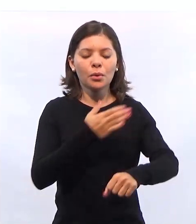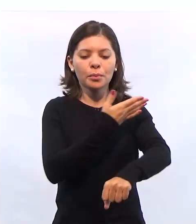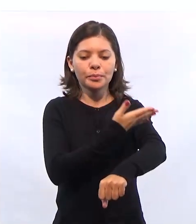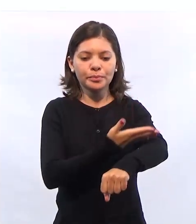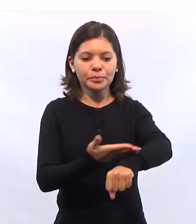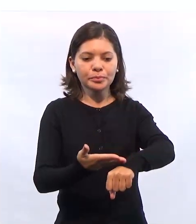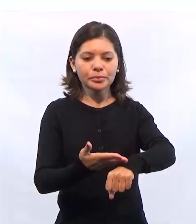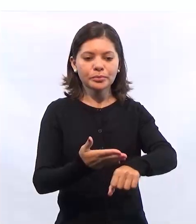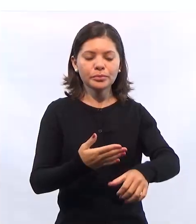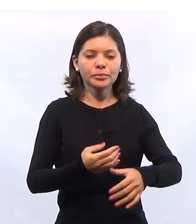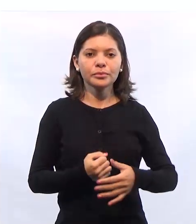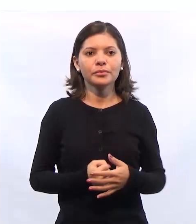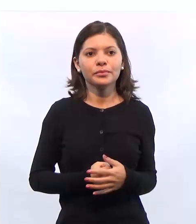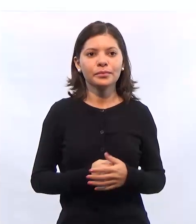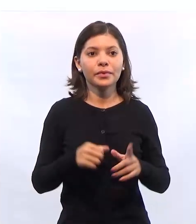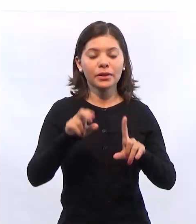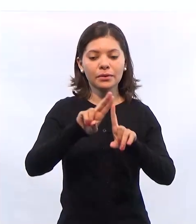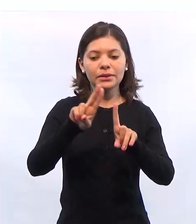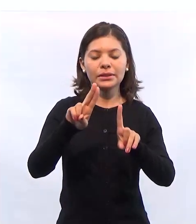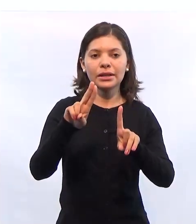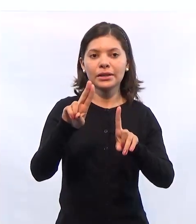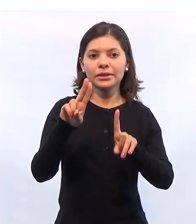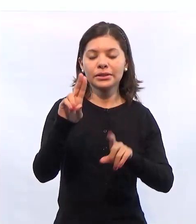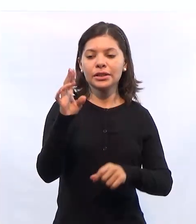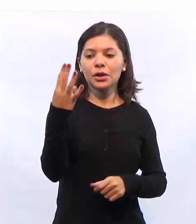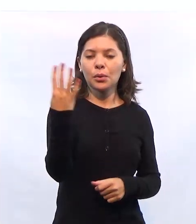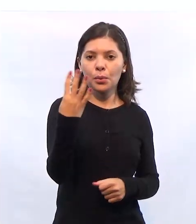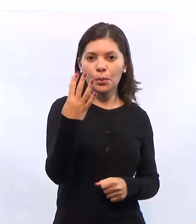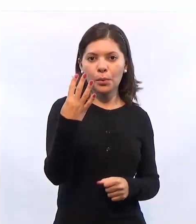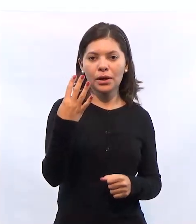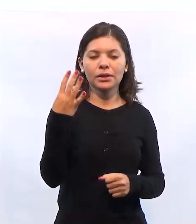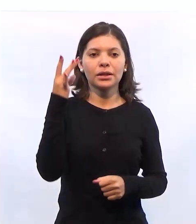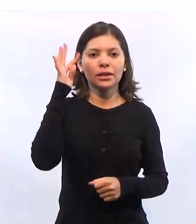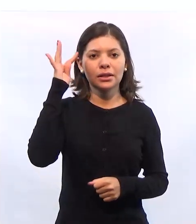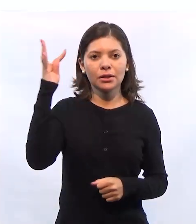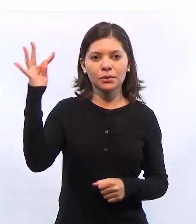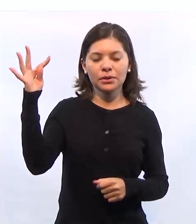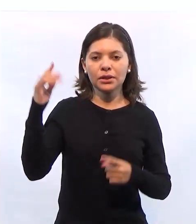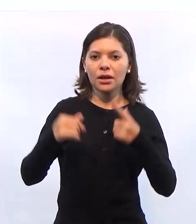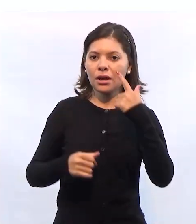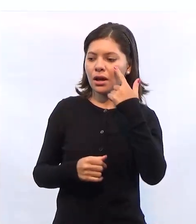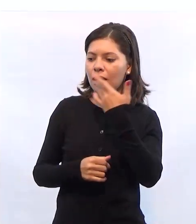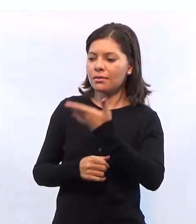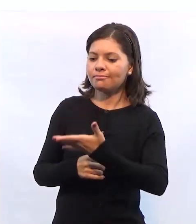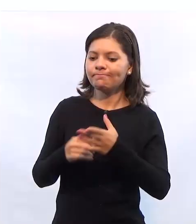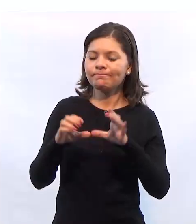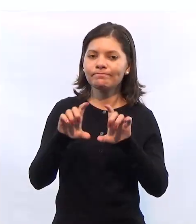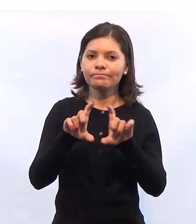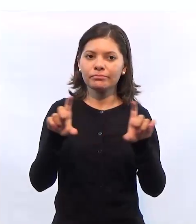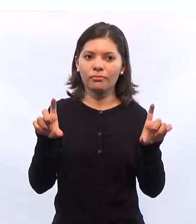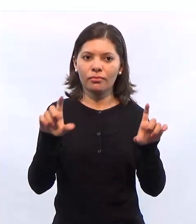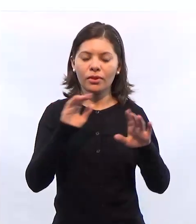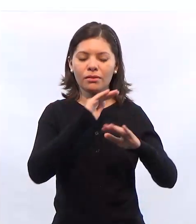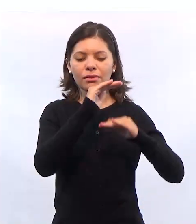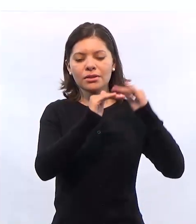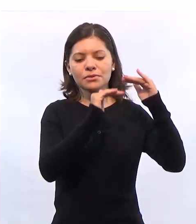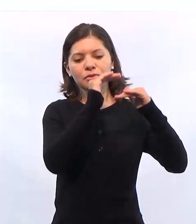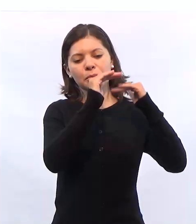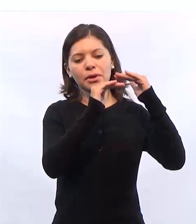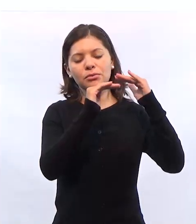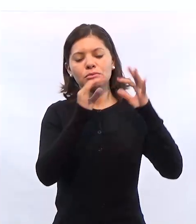neoclássica e também comportamental na unidade seguinte que é a quarta a teoria contingencial e também